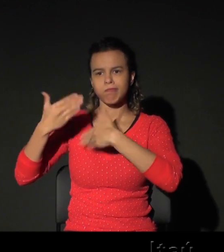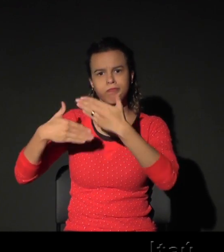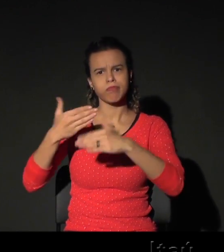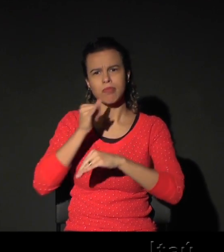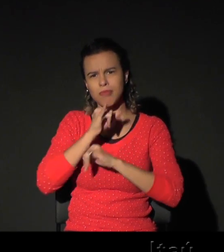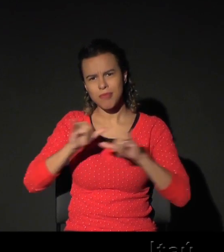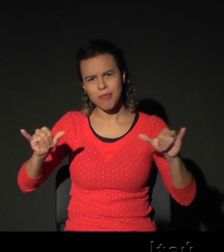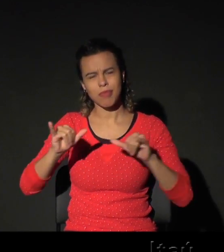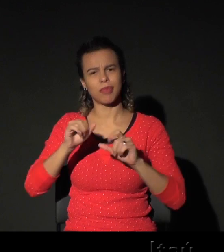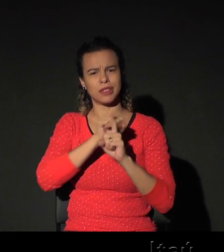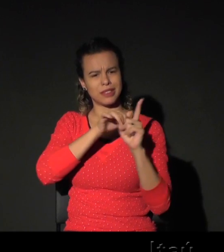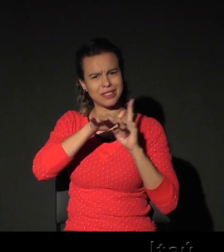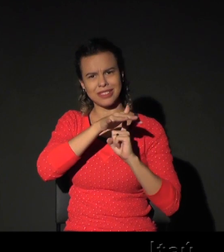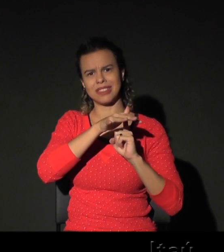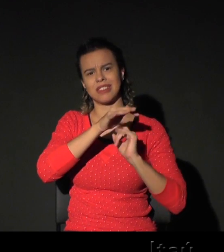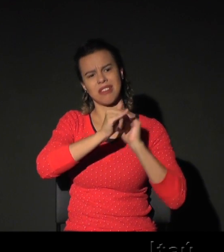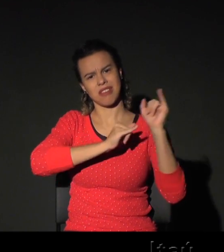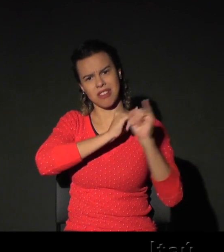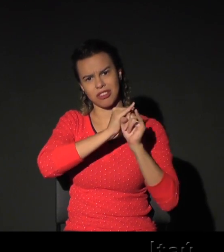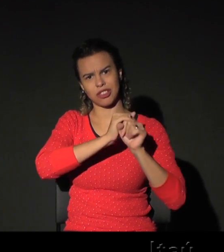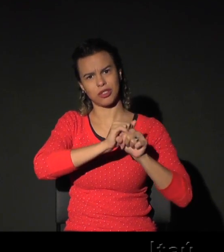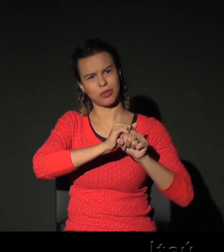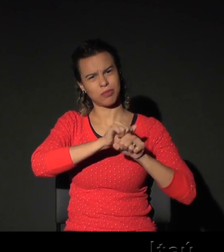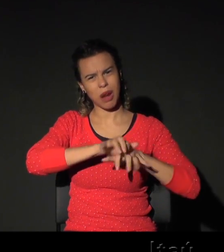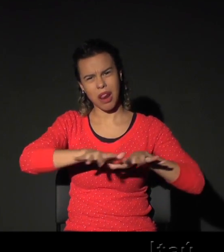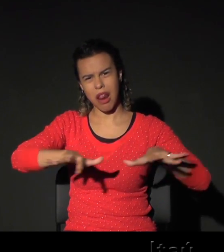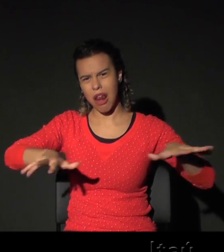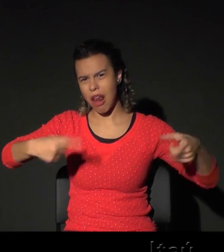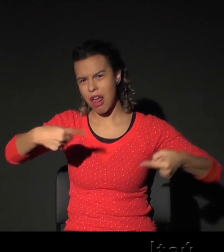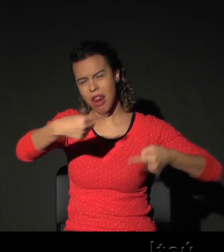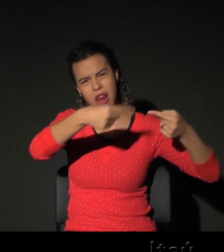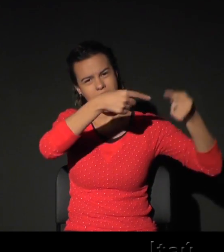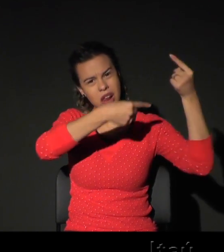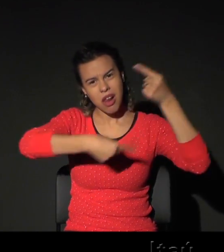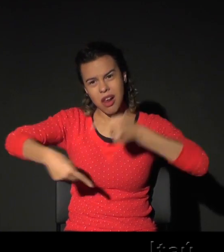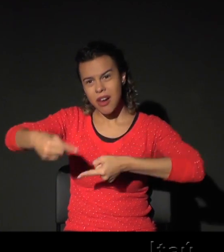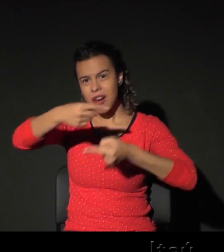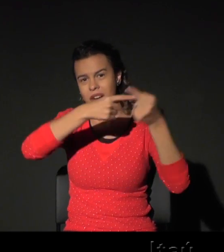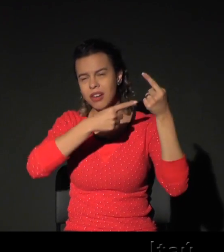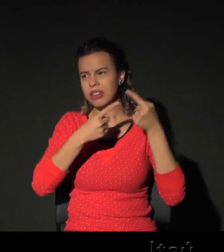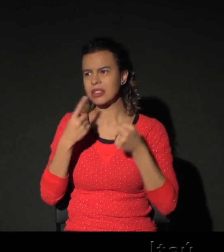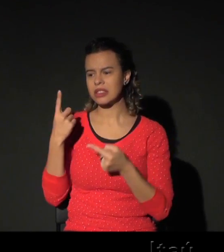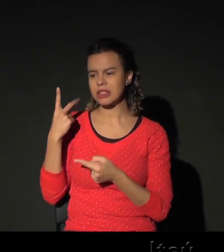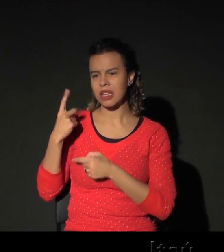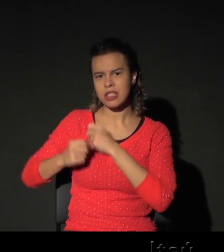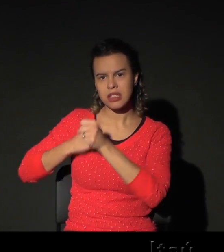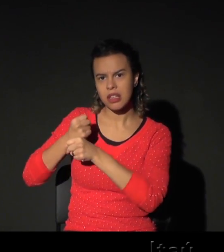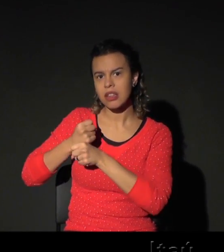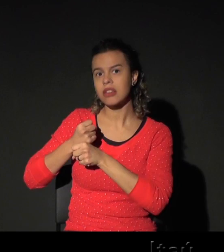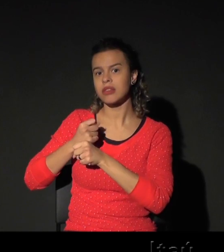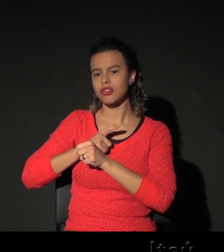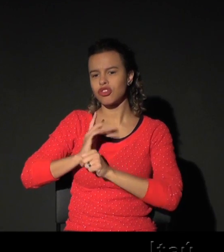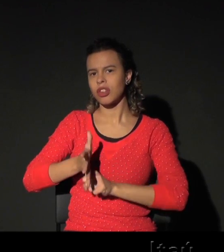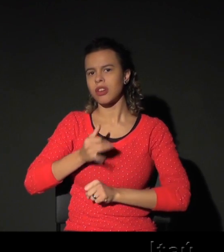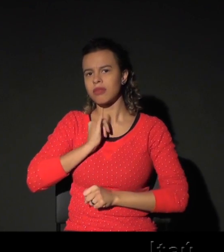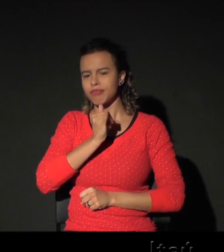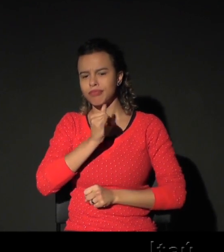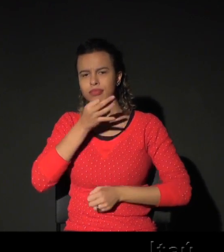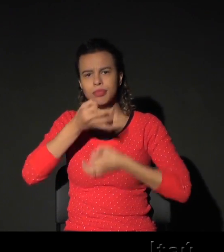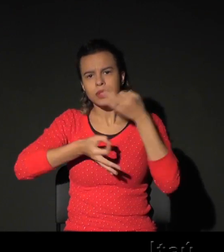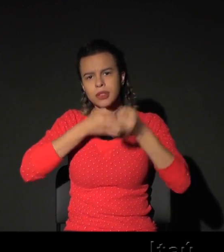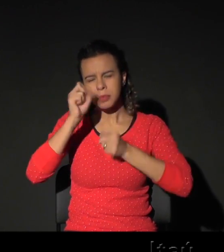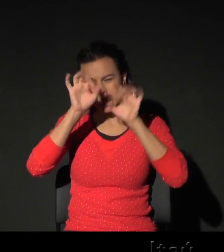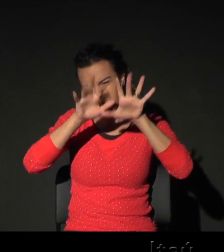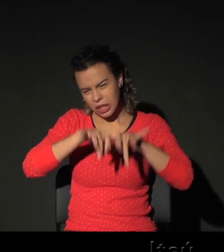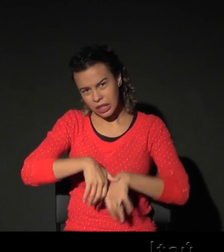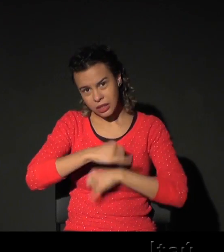mídias sociais né que tá ligado a toda uma emergência nesses últimos 10 13 anos desses novos sujeitos do discurso né então